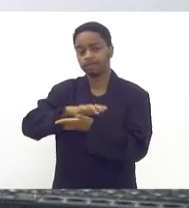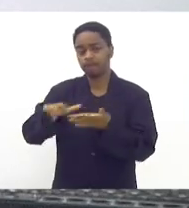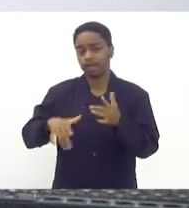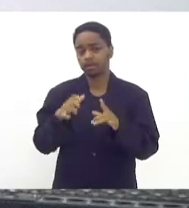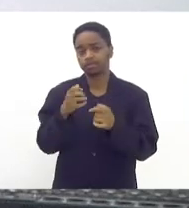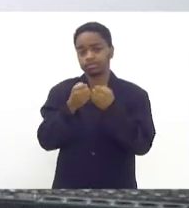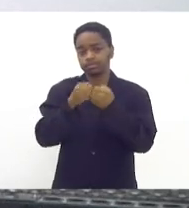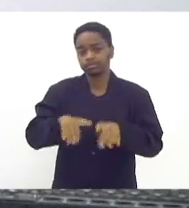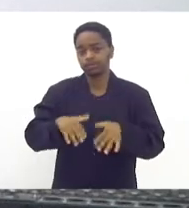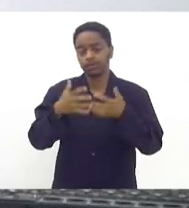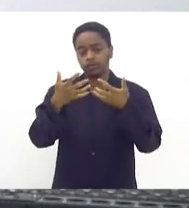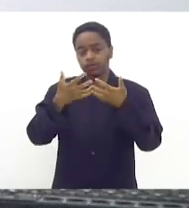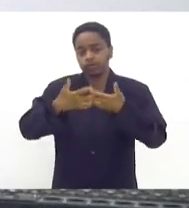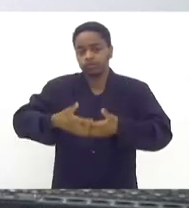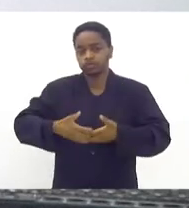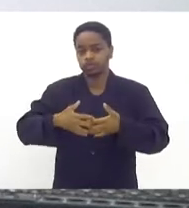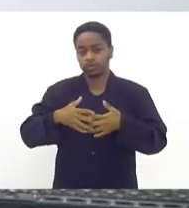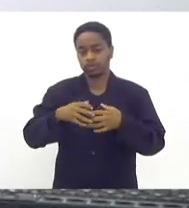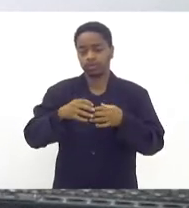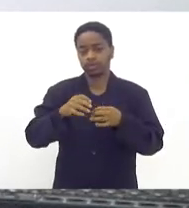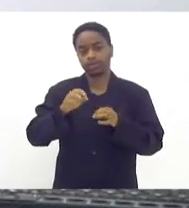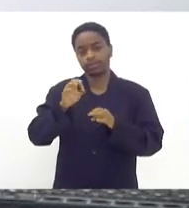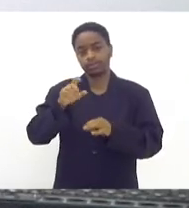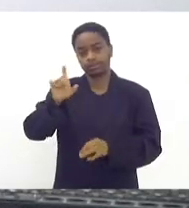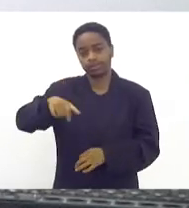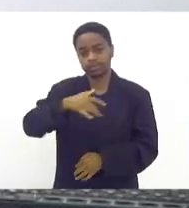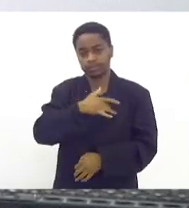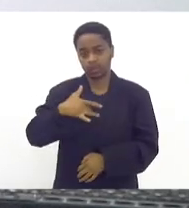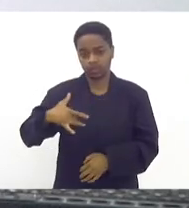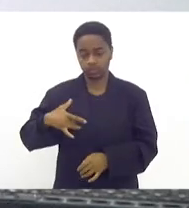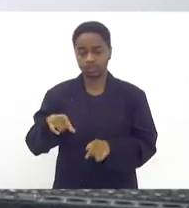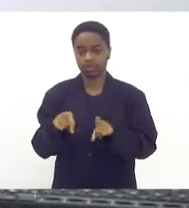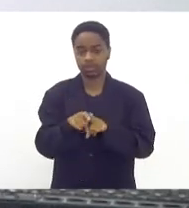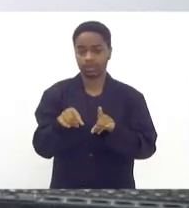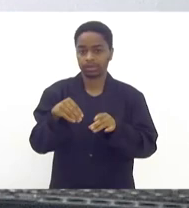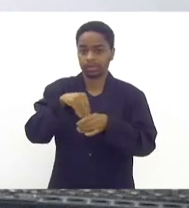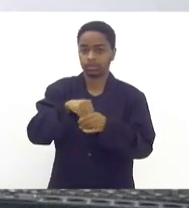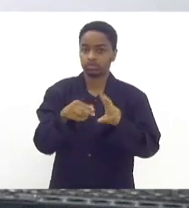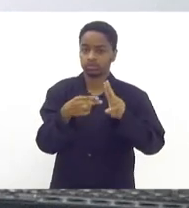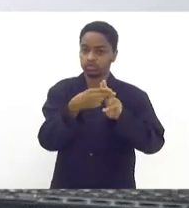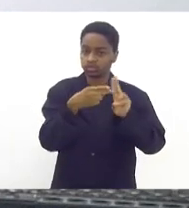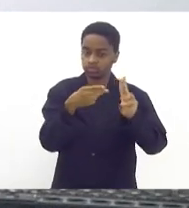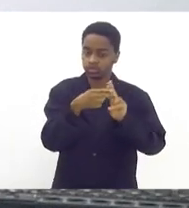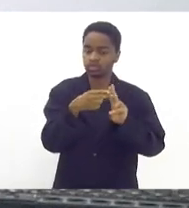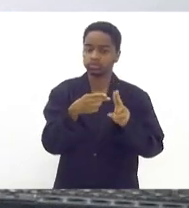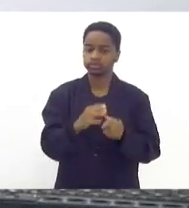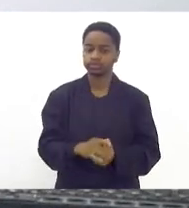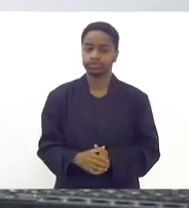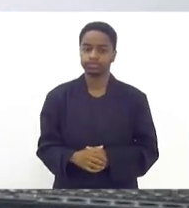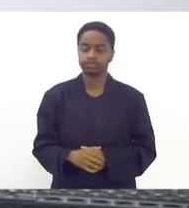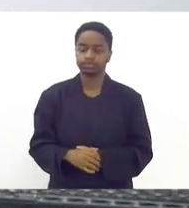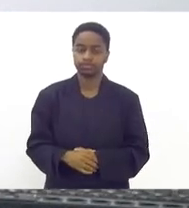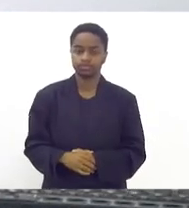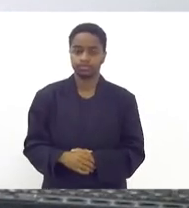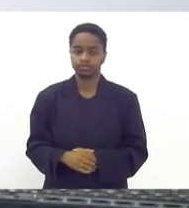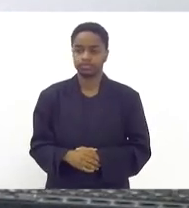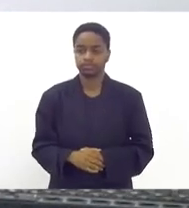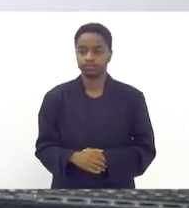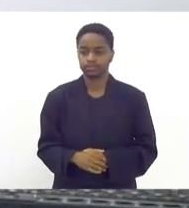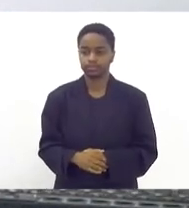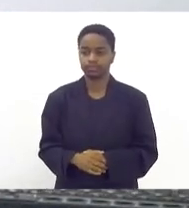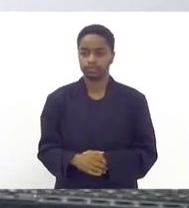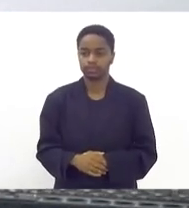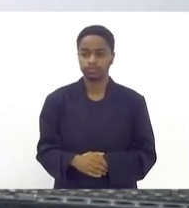funcionamento dos planos de saúde e do próprio Sistema Único de Saúde do país como eu já disse antes a gente